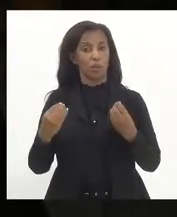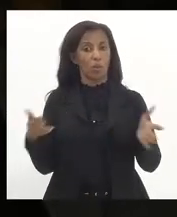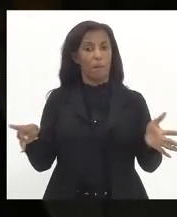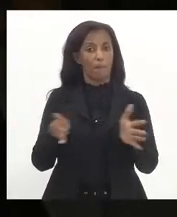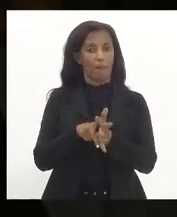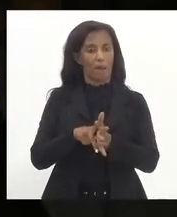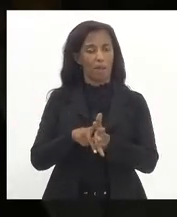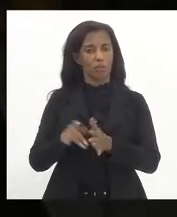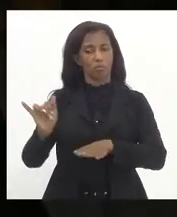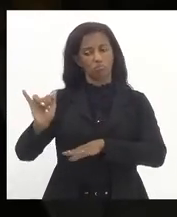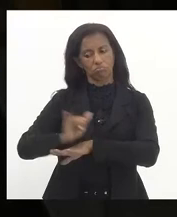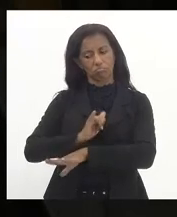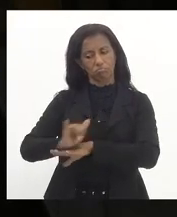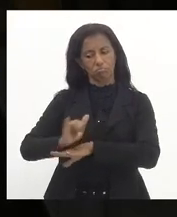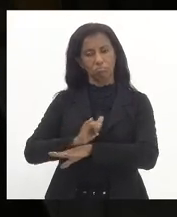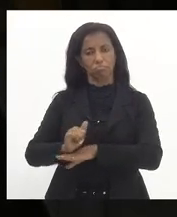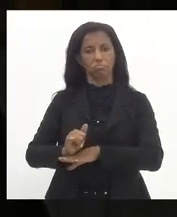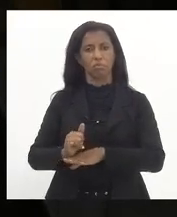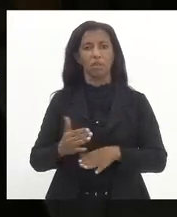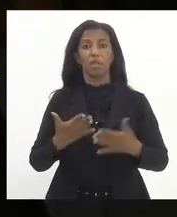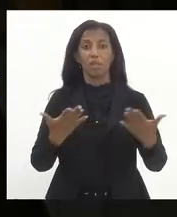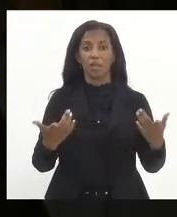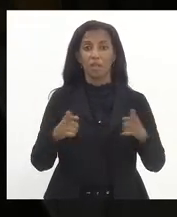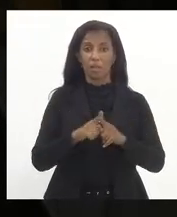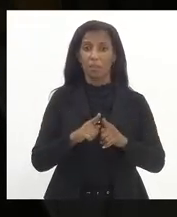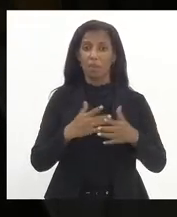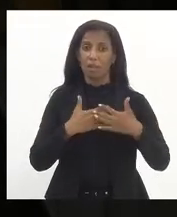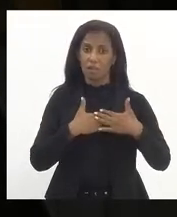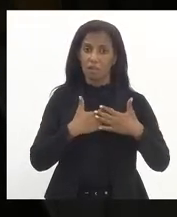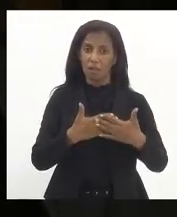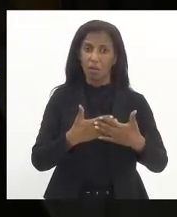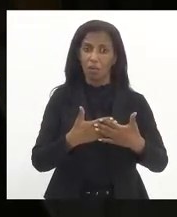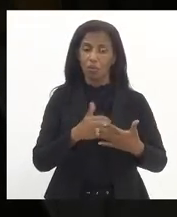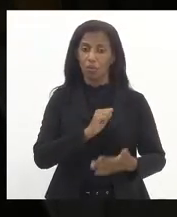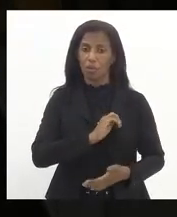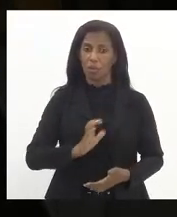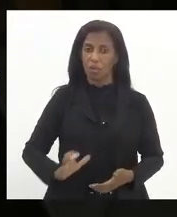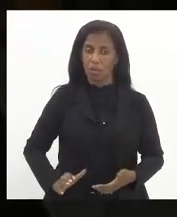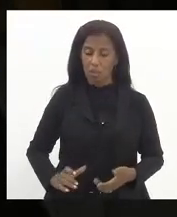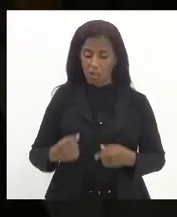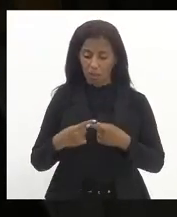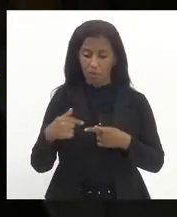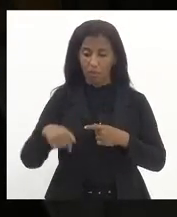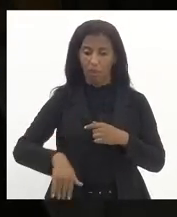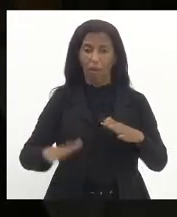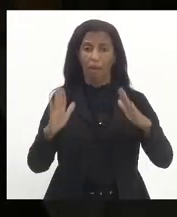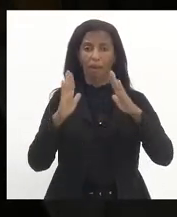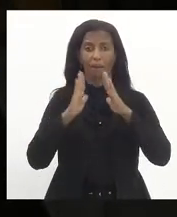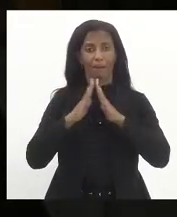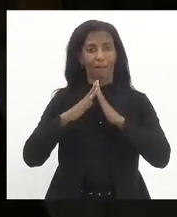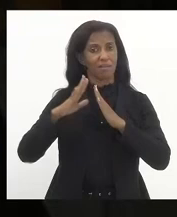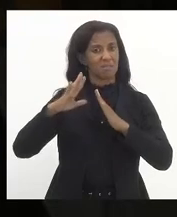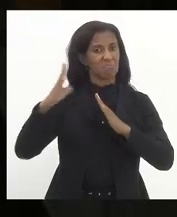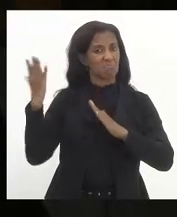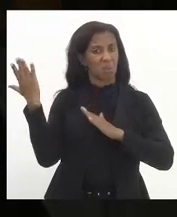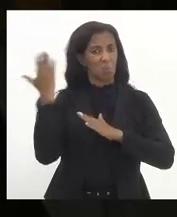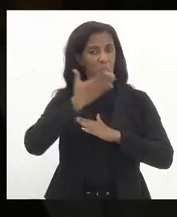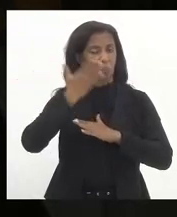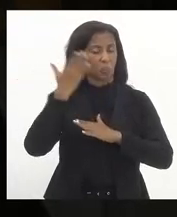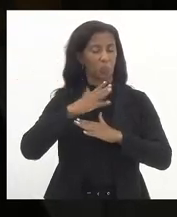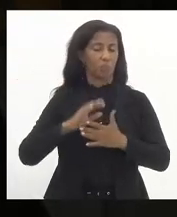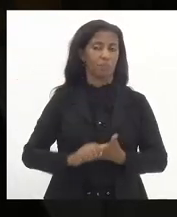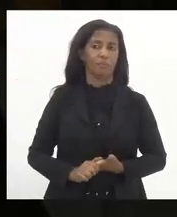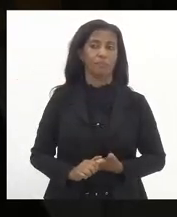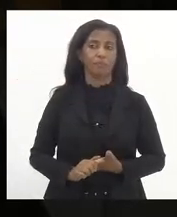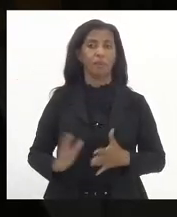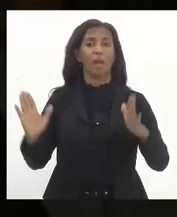debate estratégico, e saúdo o deputado André Siciliano, acho que é importante fazer esse registro, porque a casa não é uma abstração.